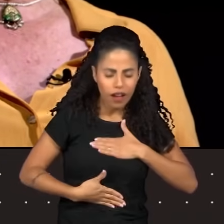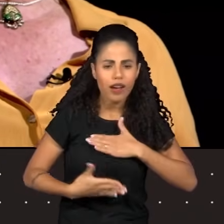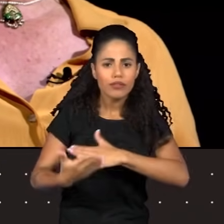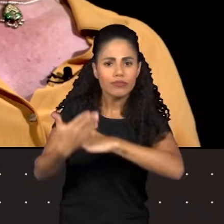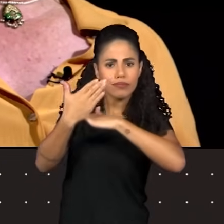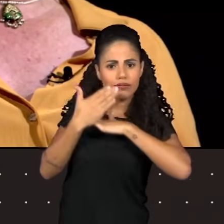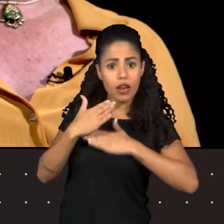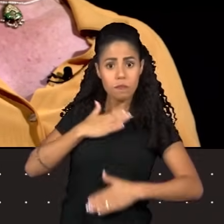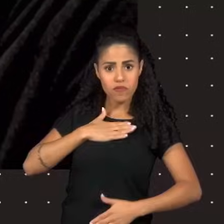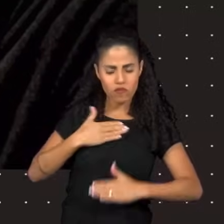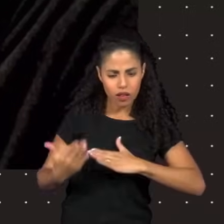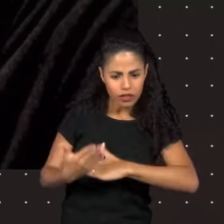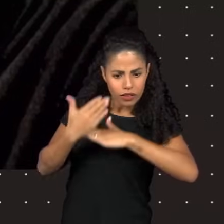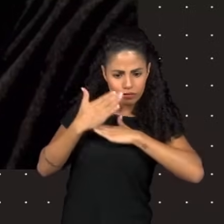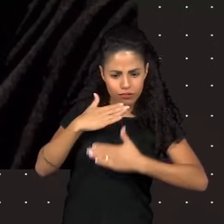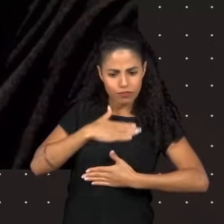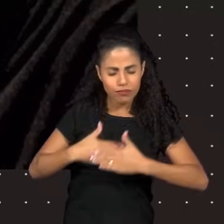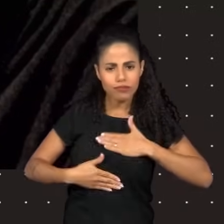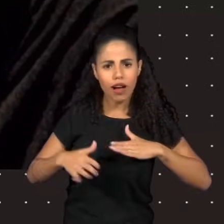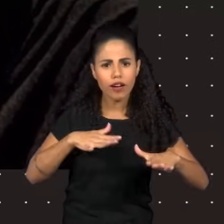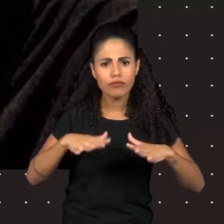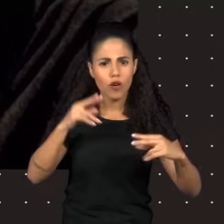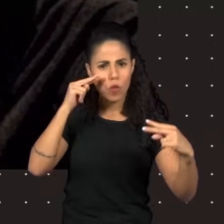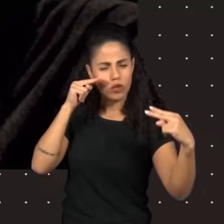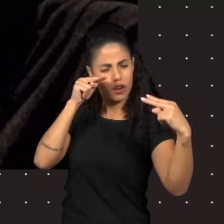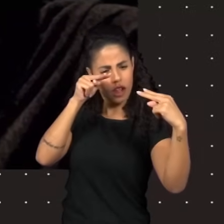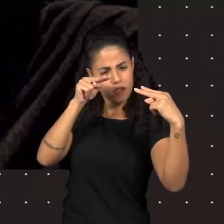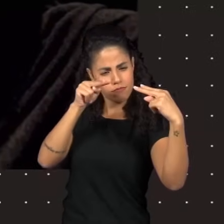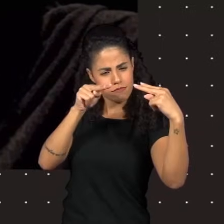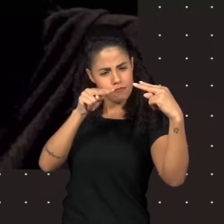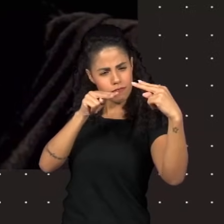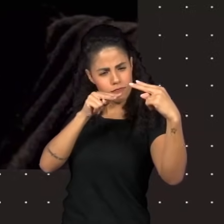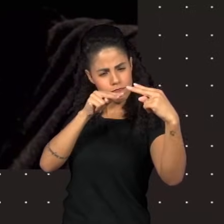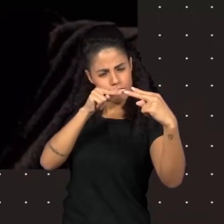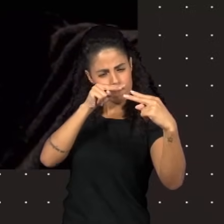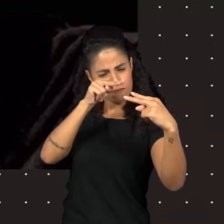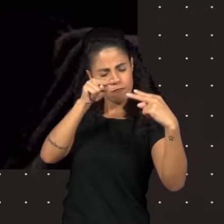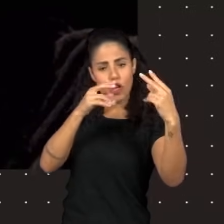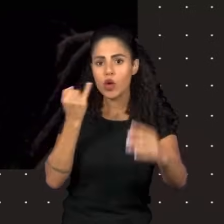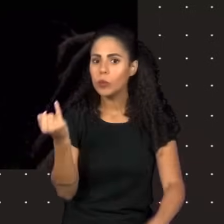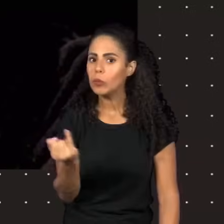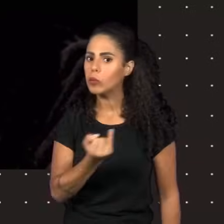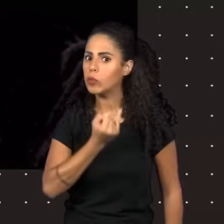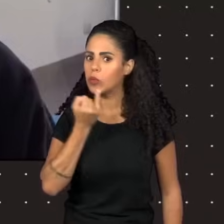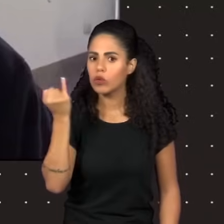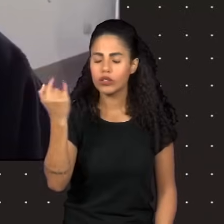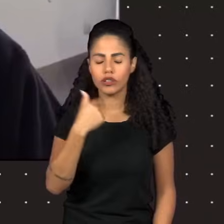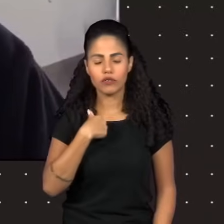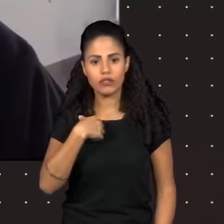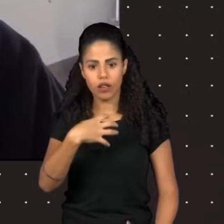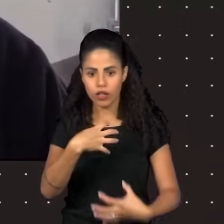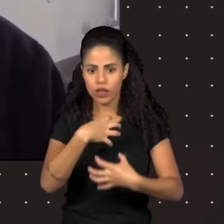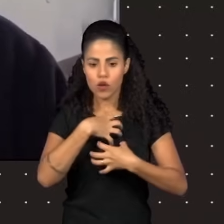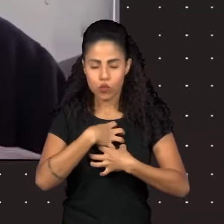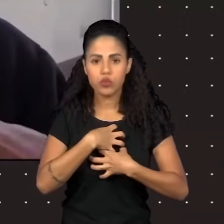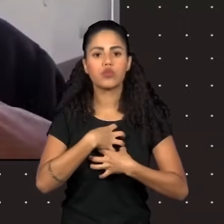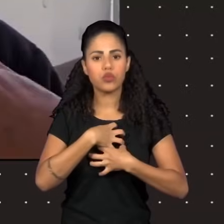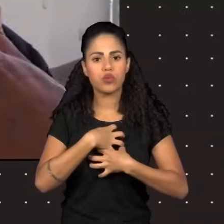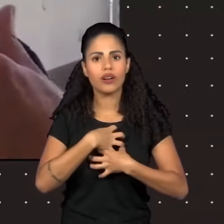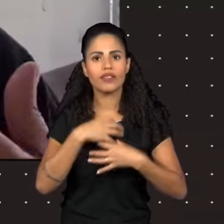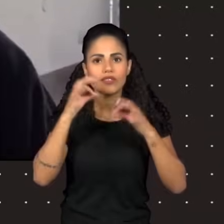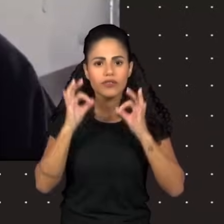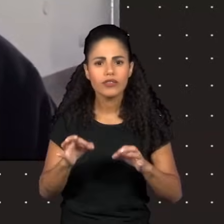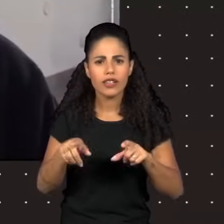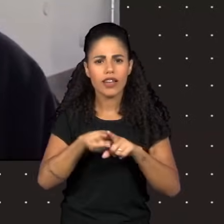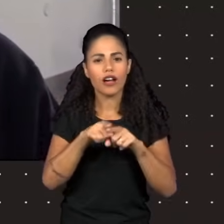sessão de terapia. O olhar dela era muito importante, muito significativo, porque ela